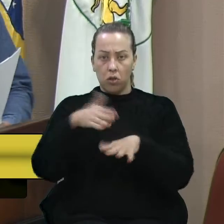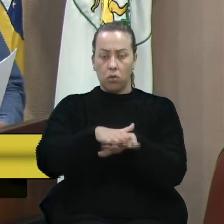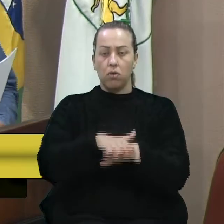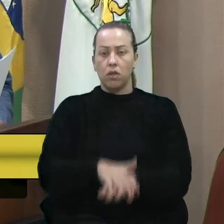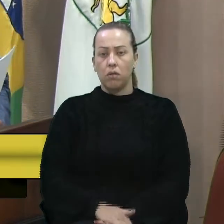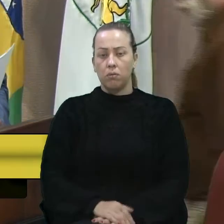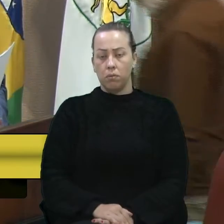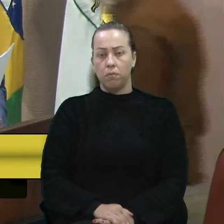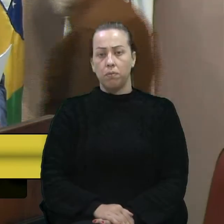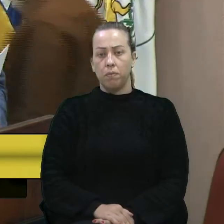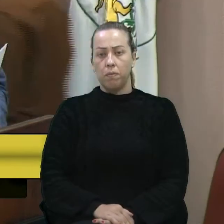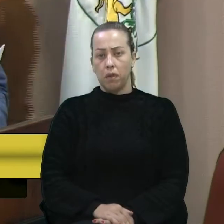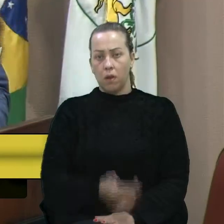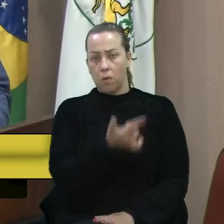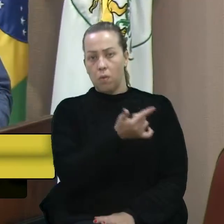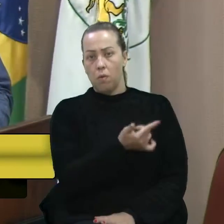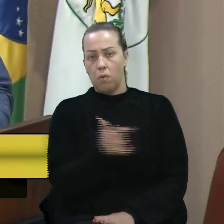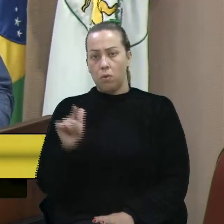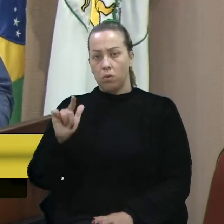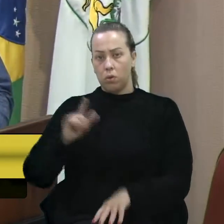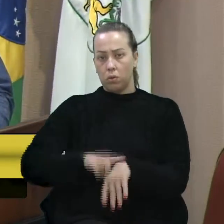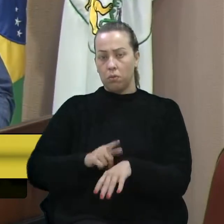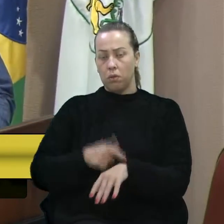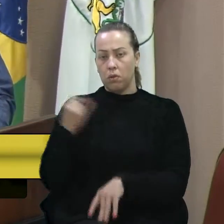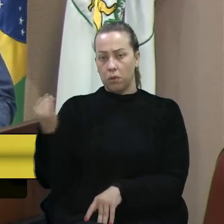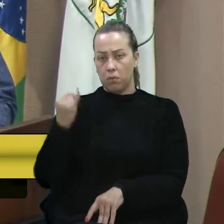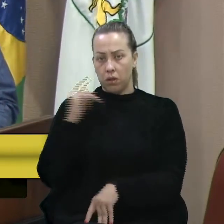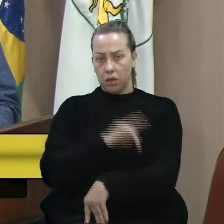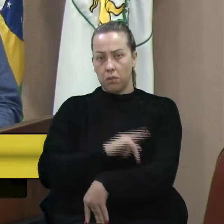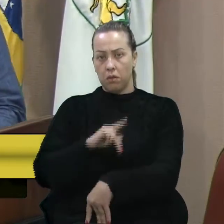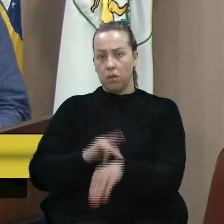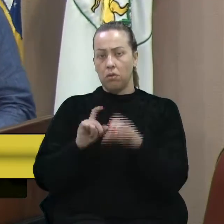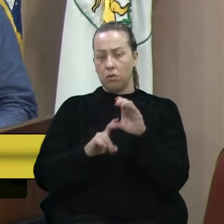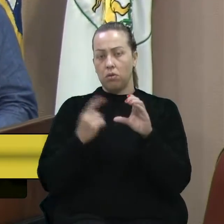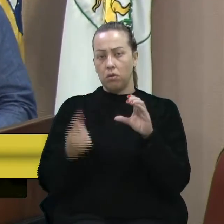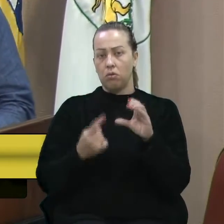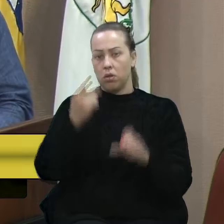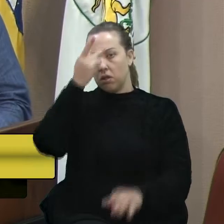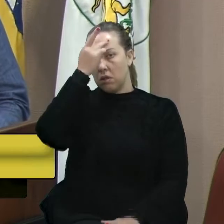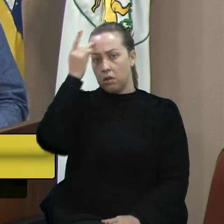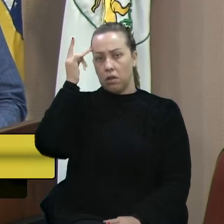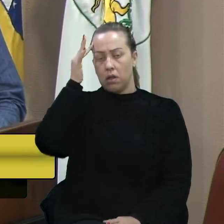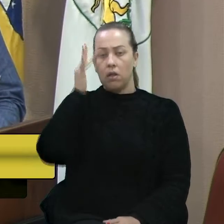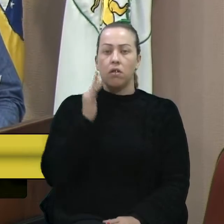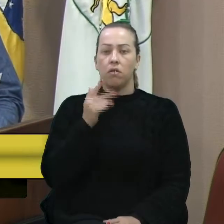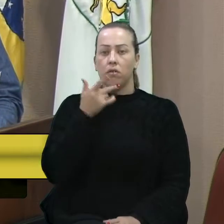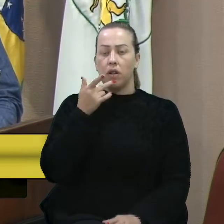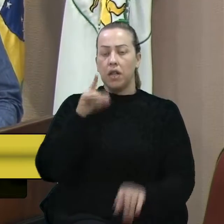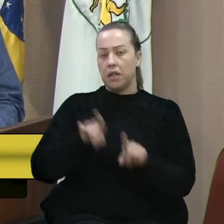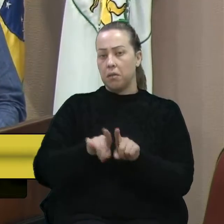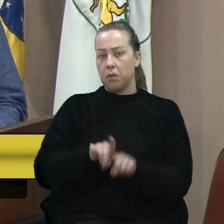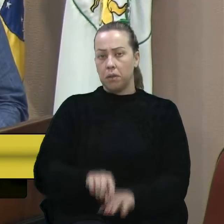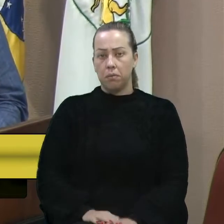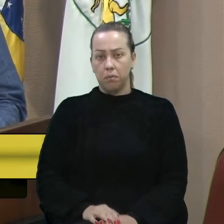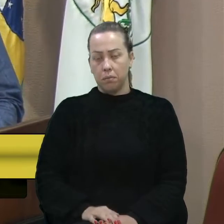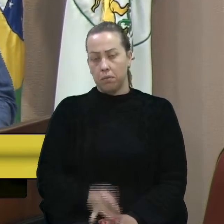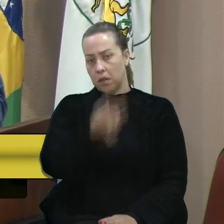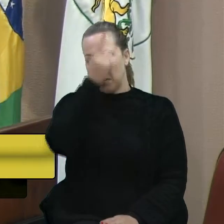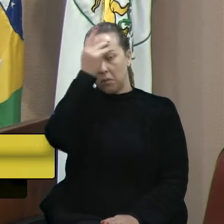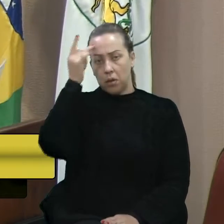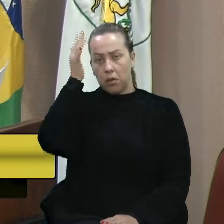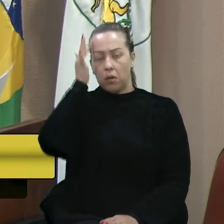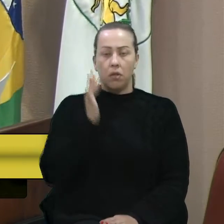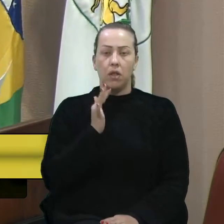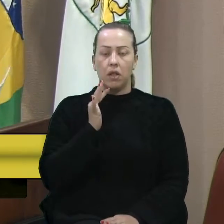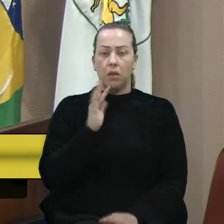E acho que um outro elemento importante da pedagogia da autonomia é que o Freire vai destacar. O Freire diz que não